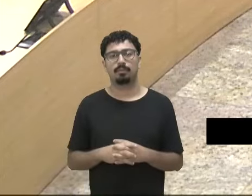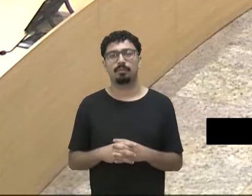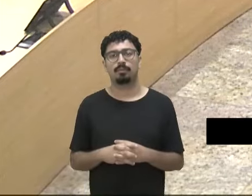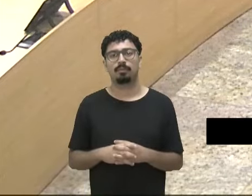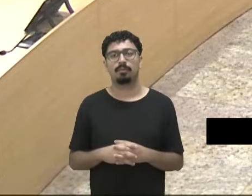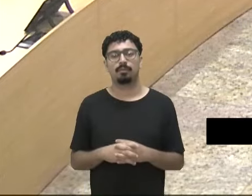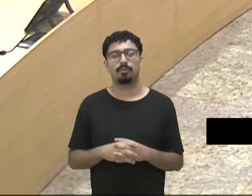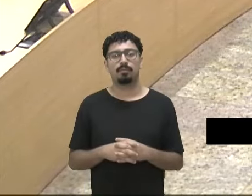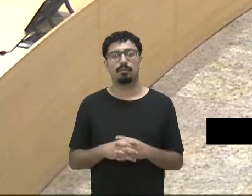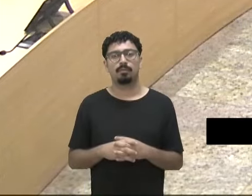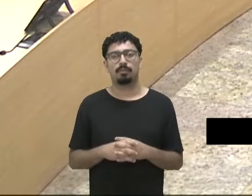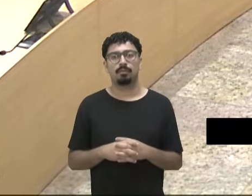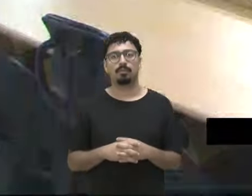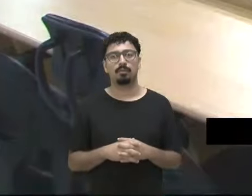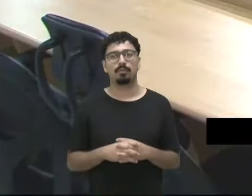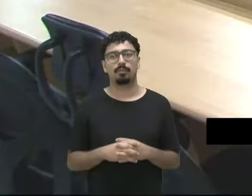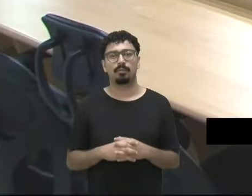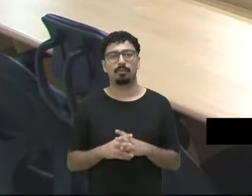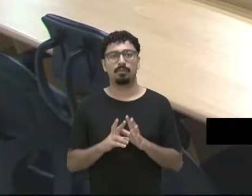Representando o presente, né?